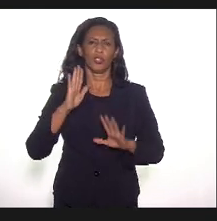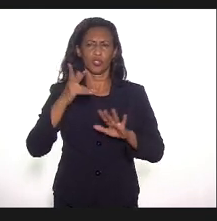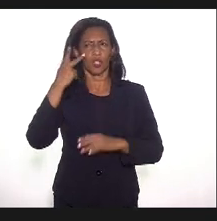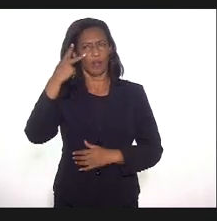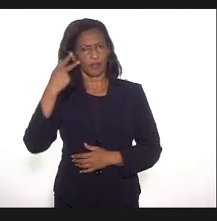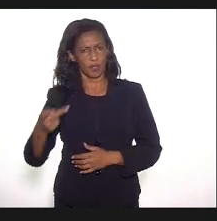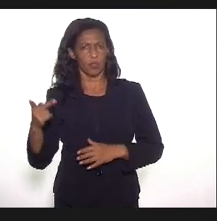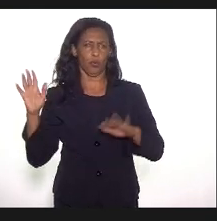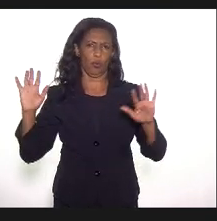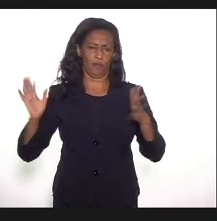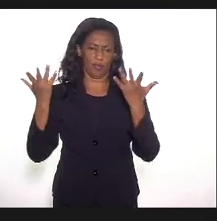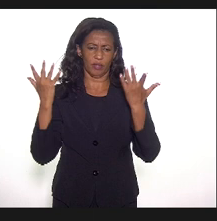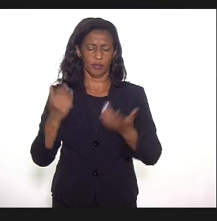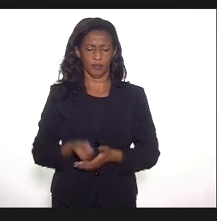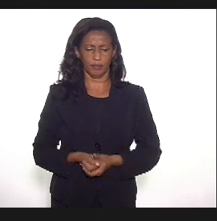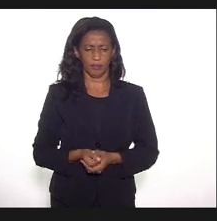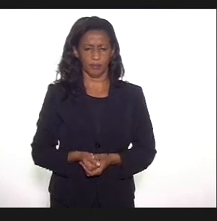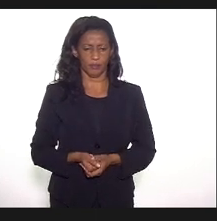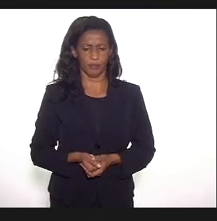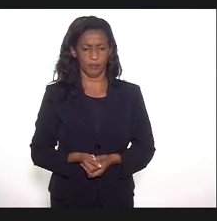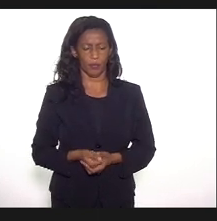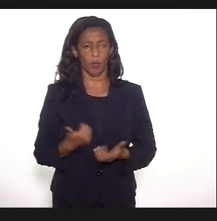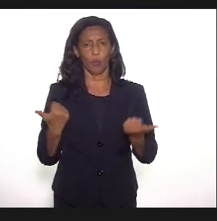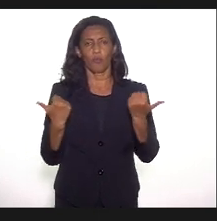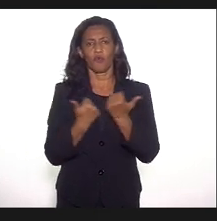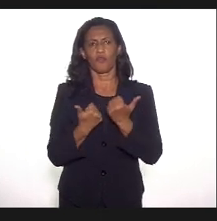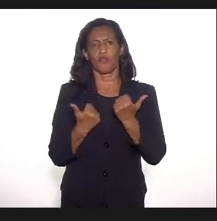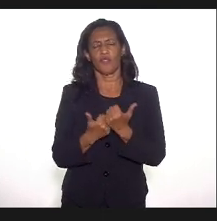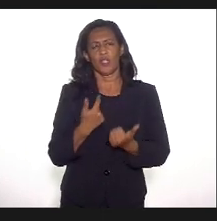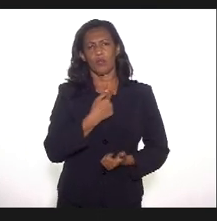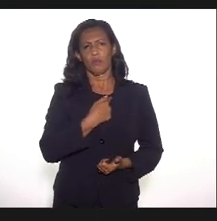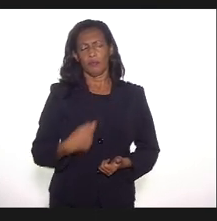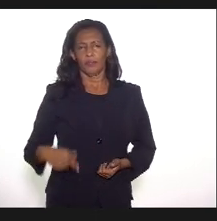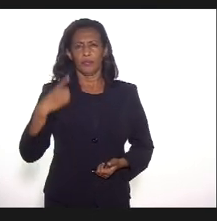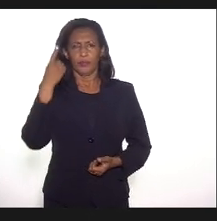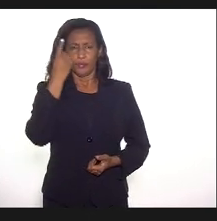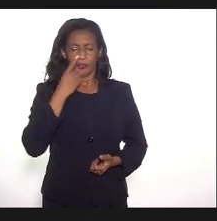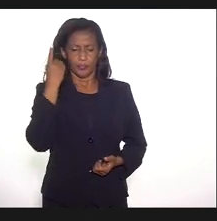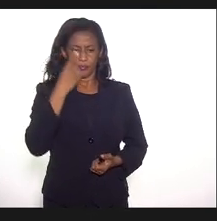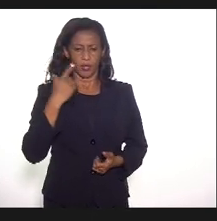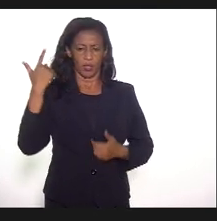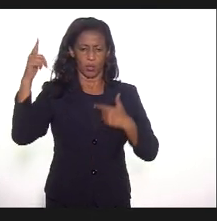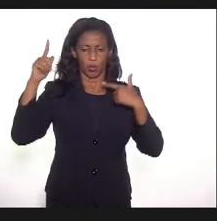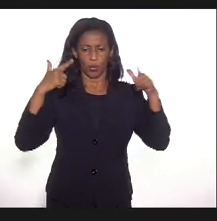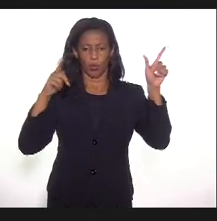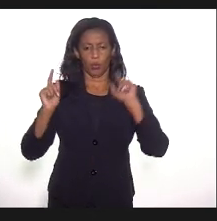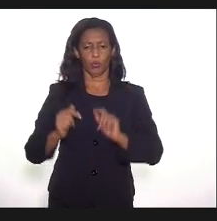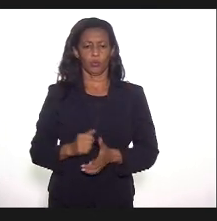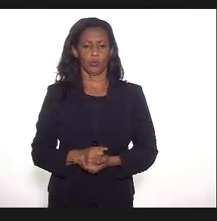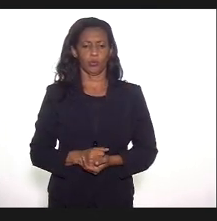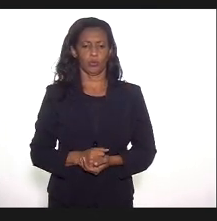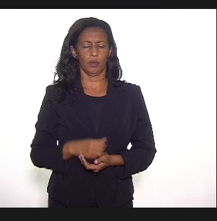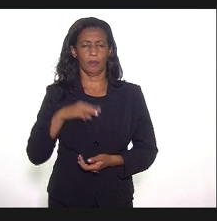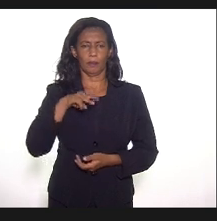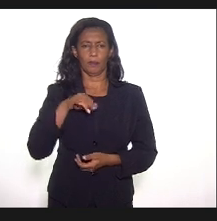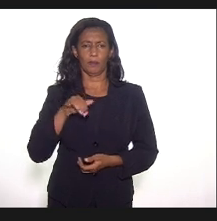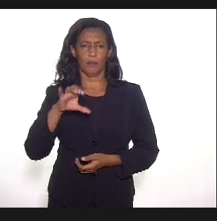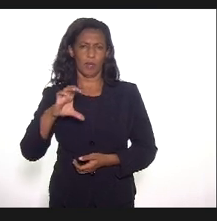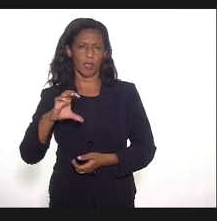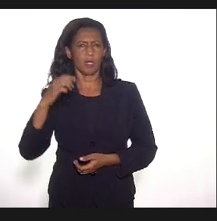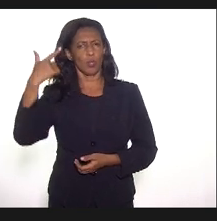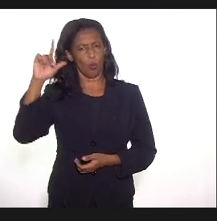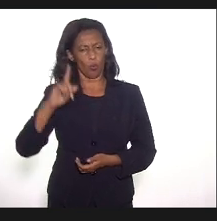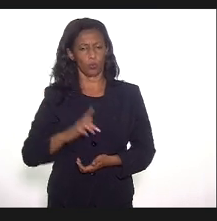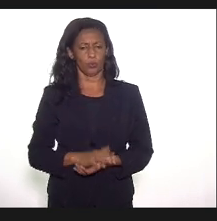visitou a festa, como vice-governador, como deputado, e outros, o Mink e outros